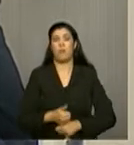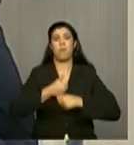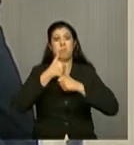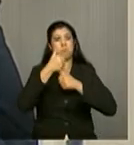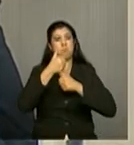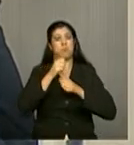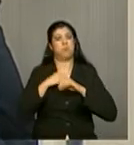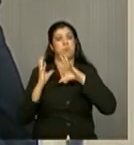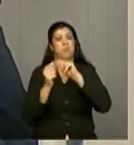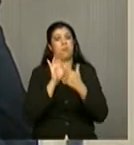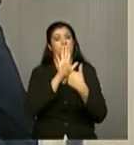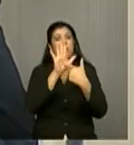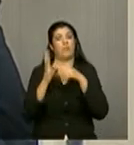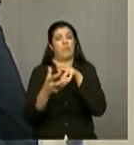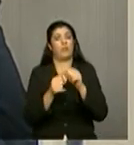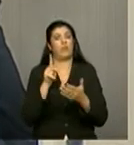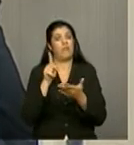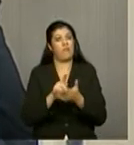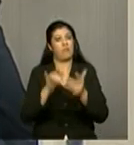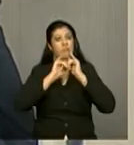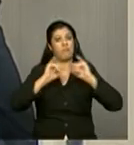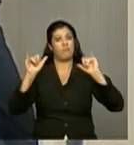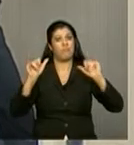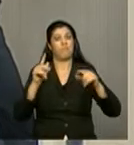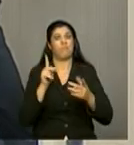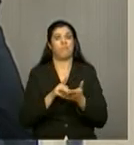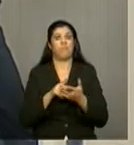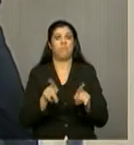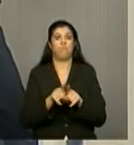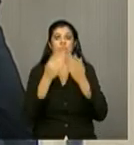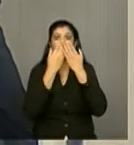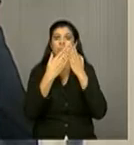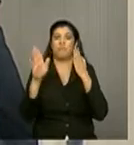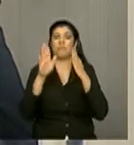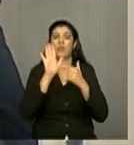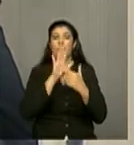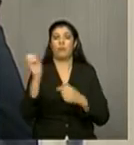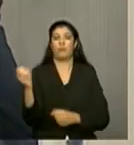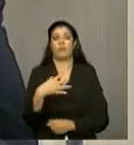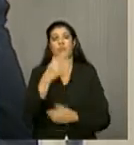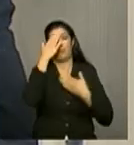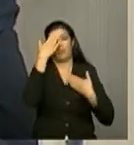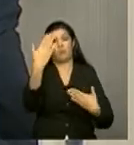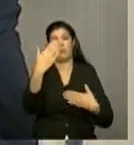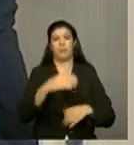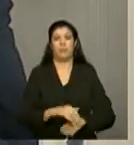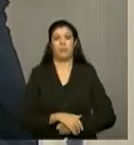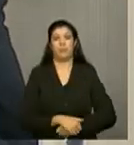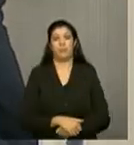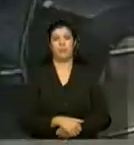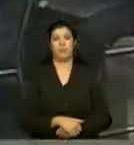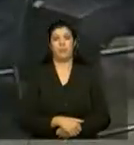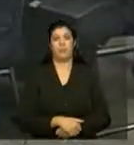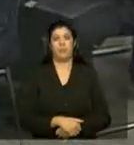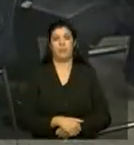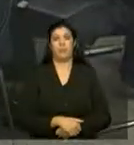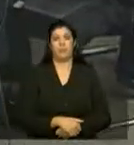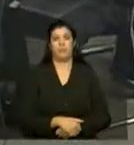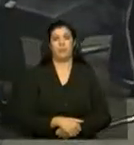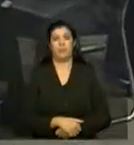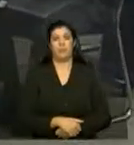de que na verdade sempre a entrada de lucala e abrir a porta para chegar aí muita graça a